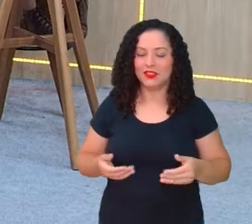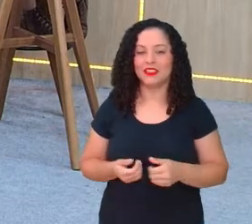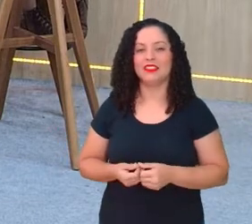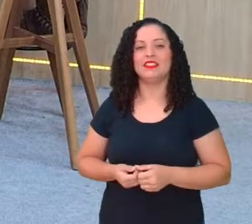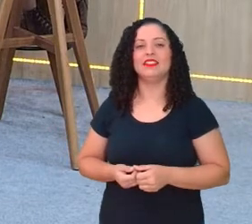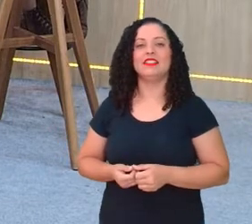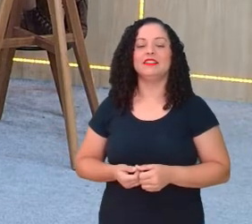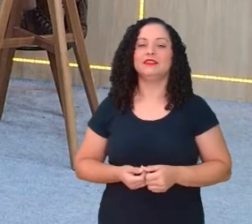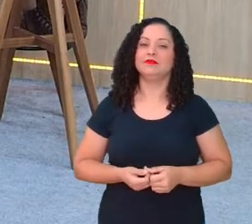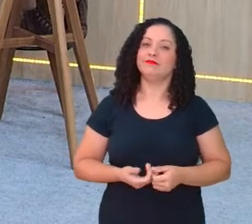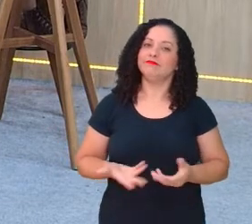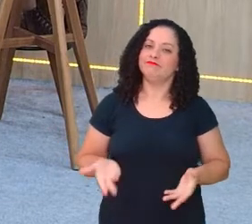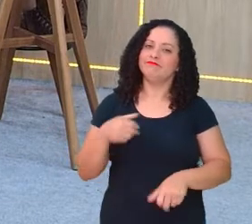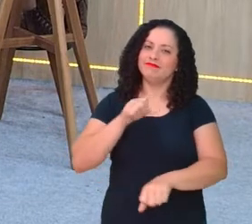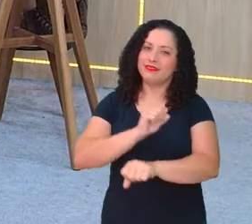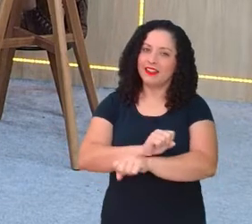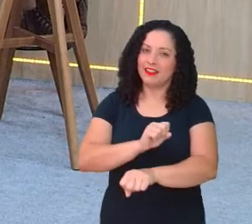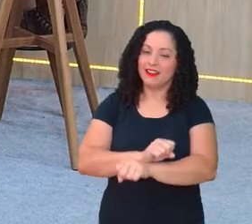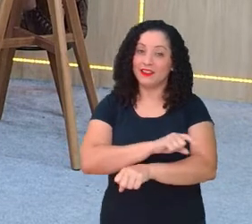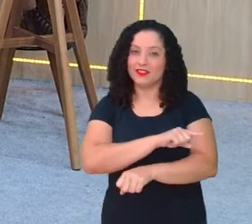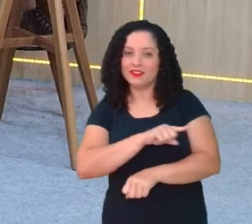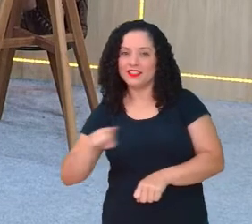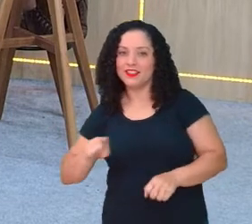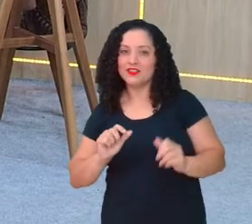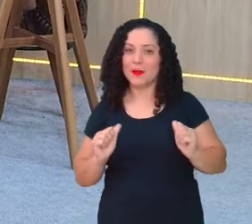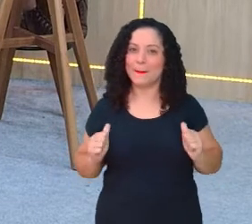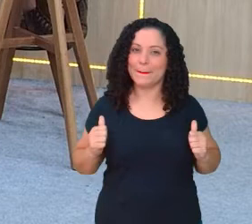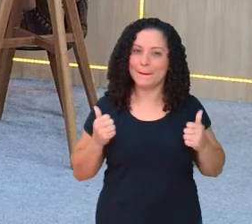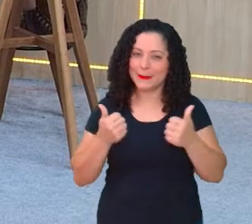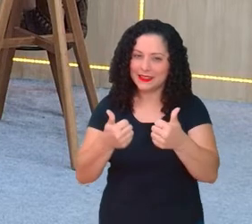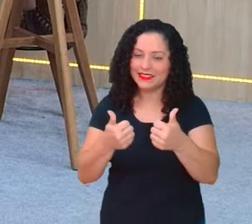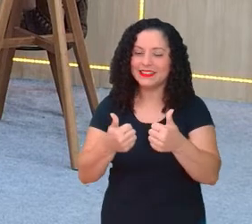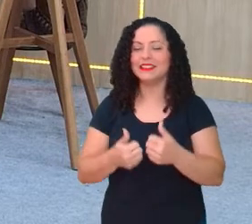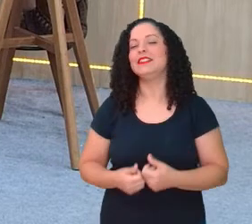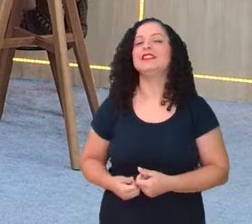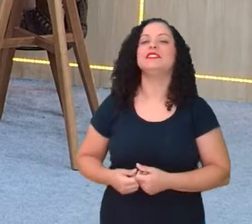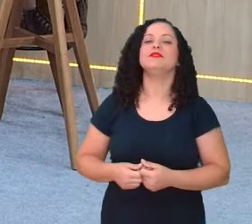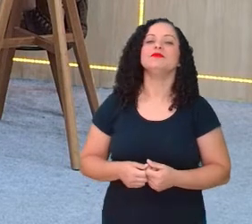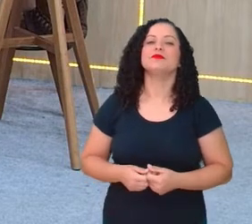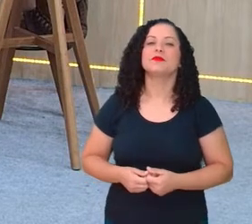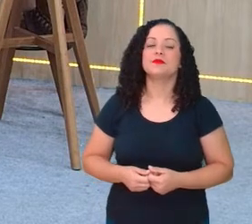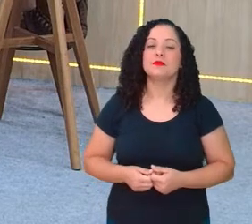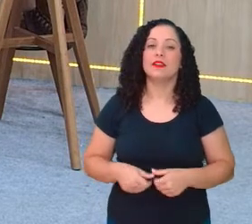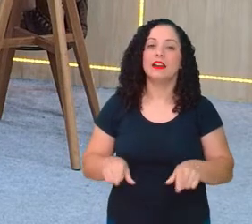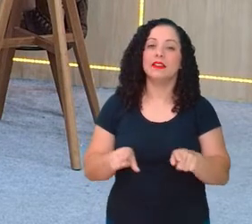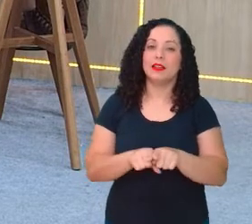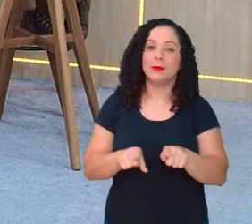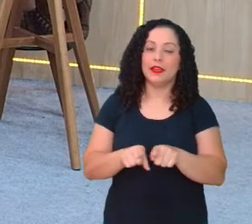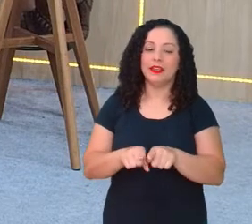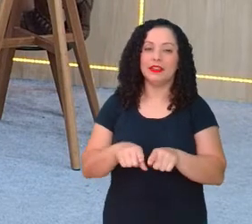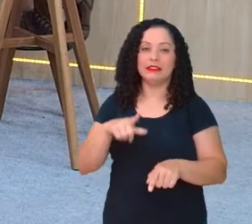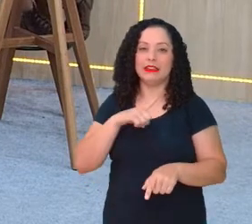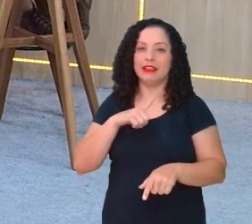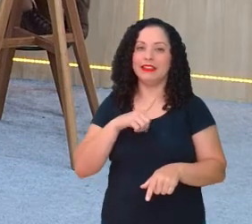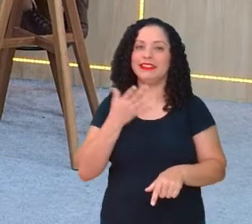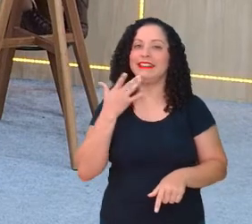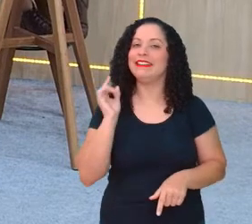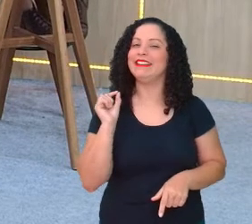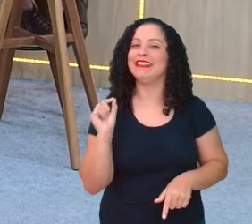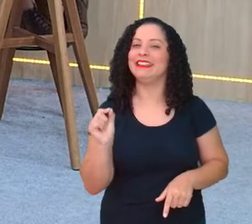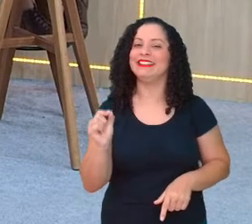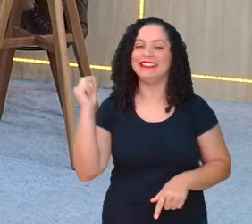gente espera que todos e todas estejam bem. E como a gente costuma fazer, né? A gente tem no cantinho